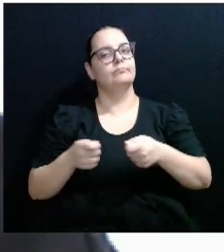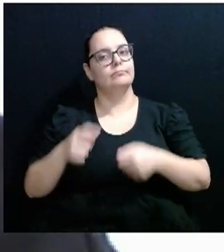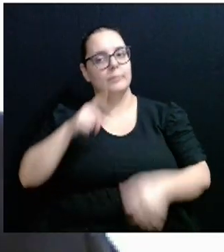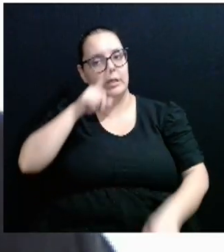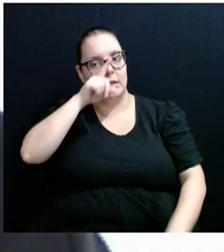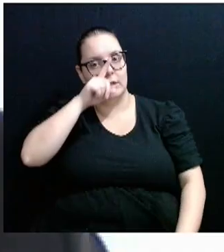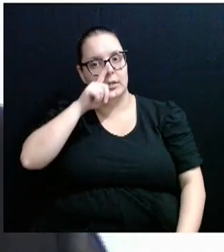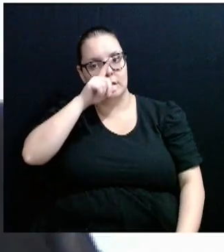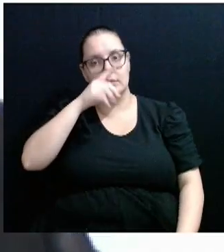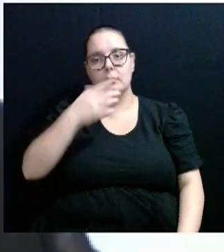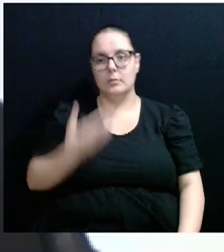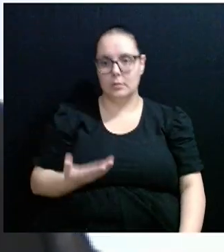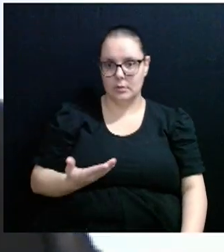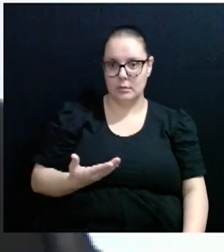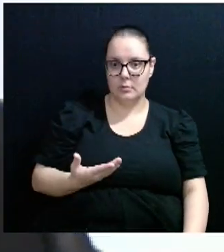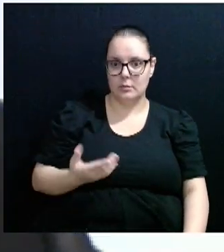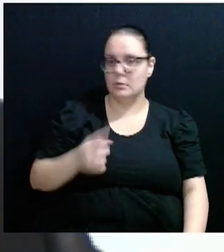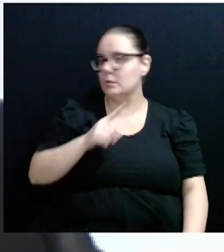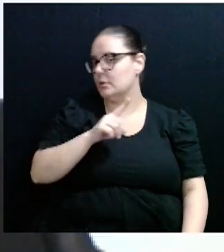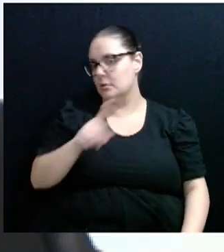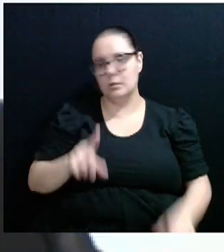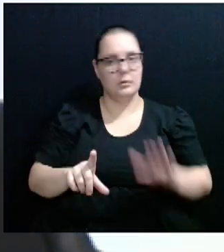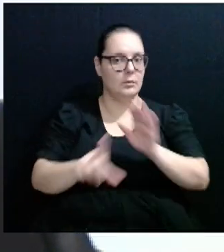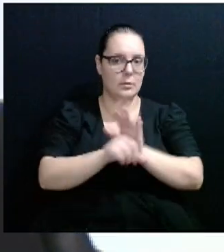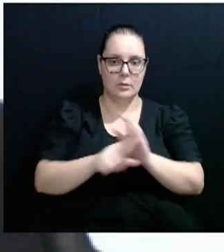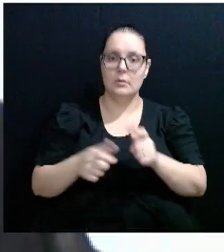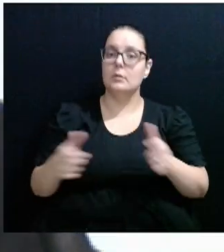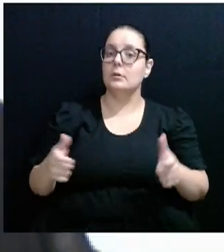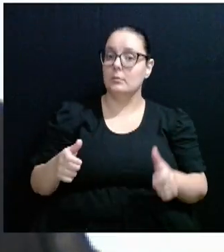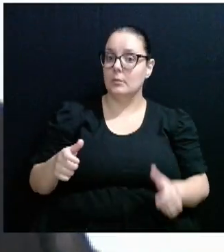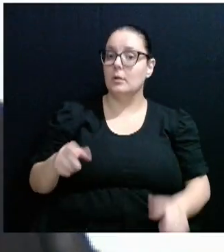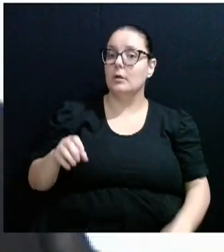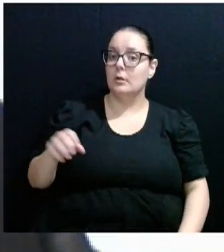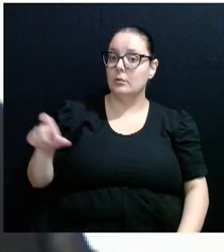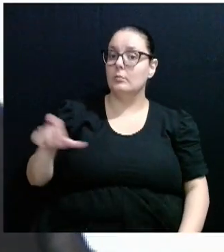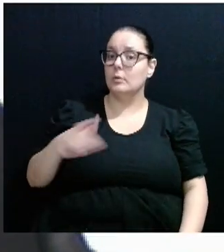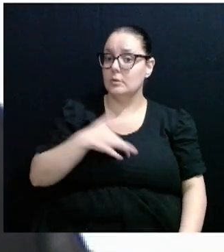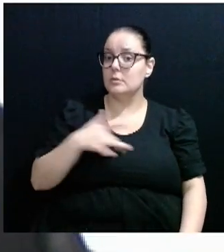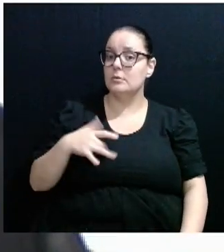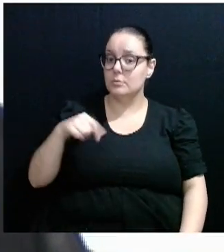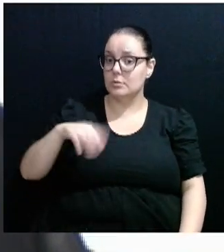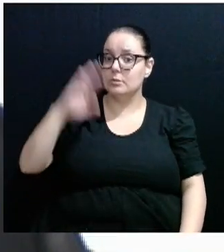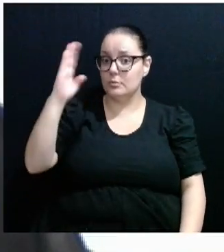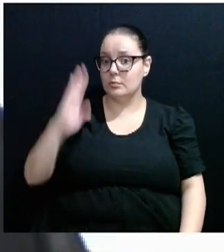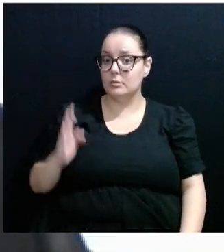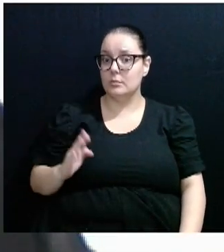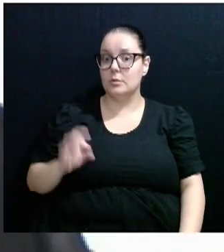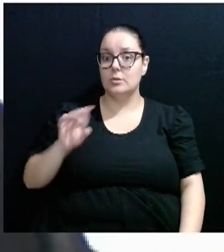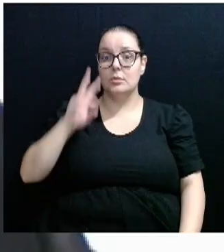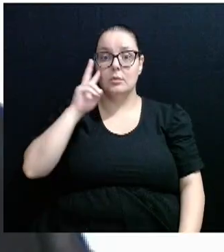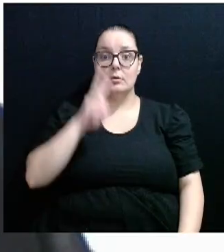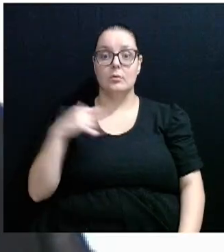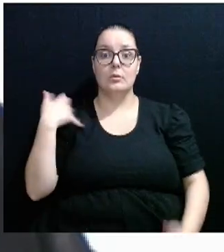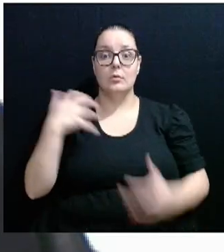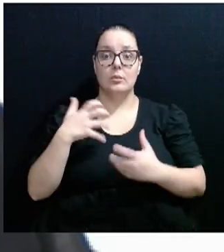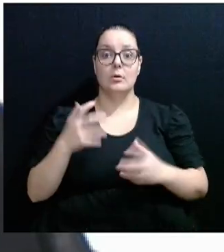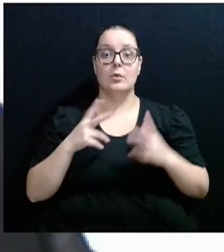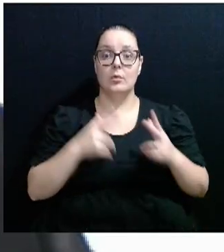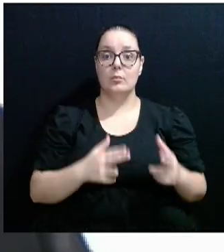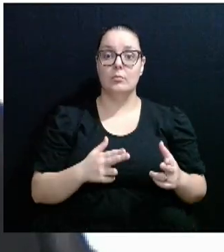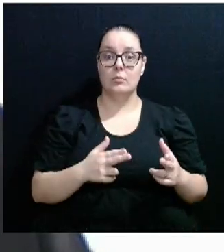faz de forma ilegal nas maiores operadoras de saúde do Brasil só vê o idoso como